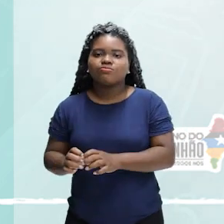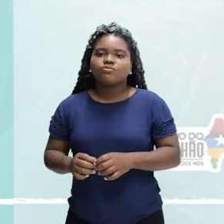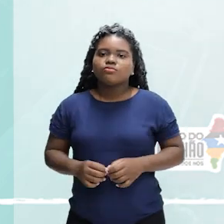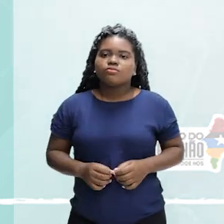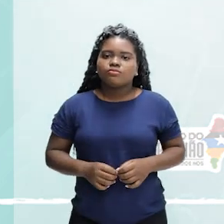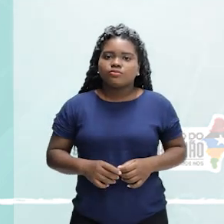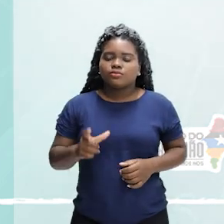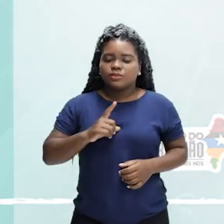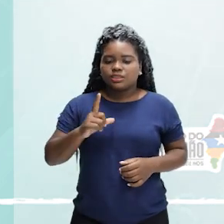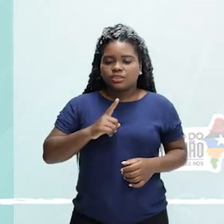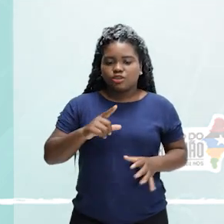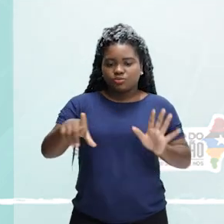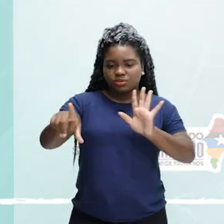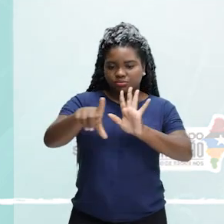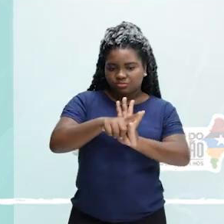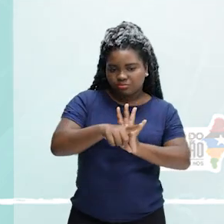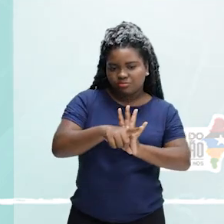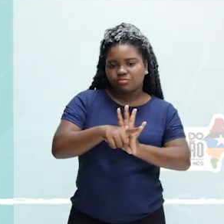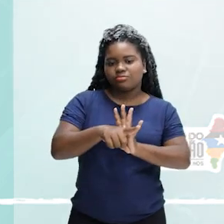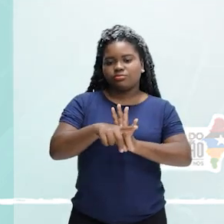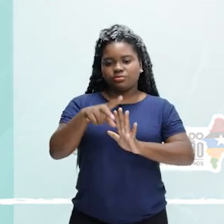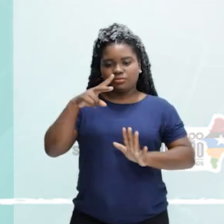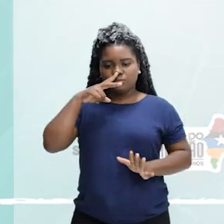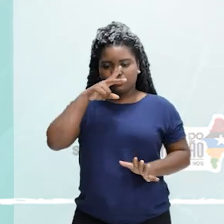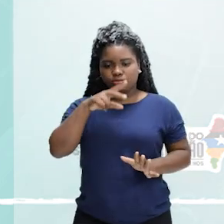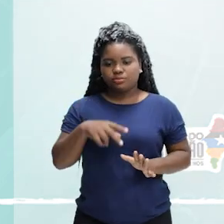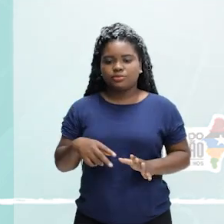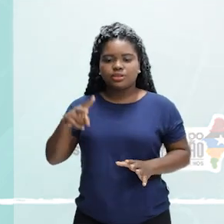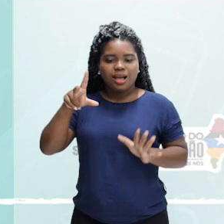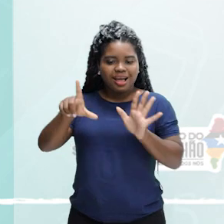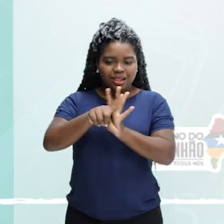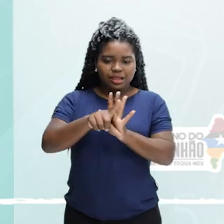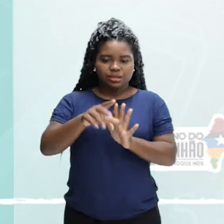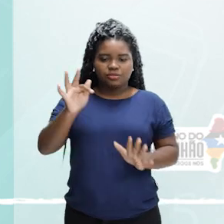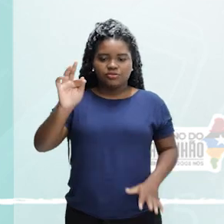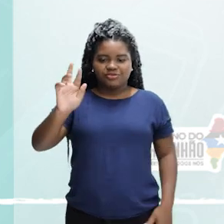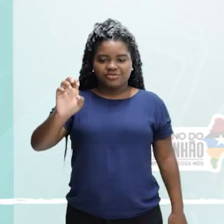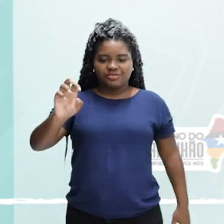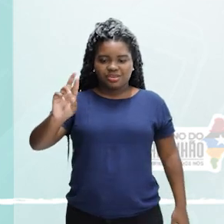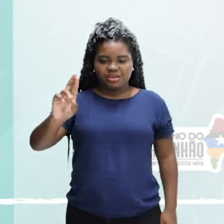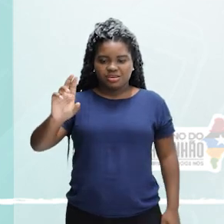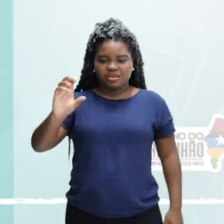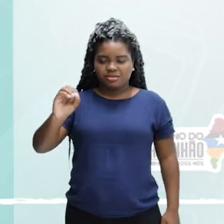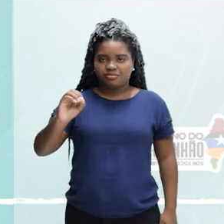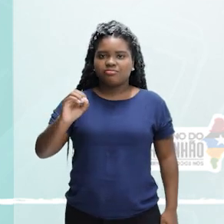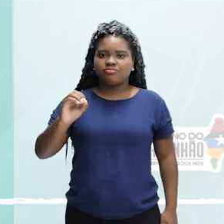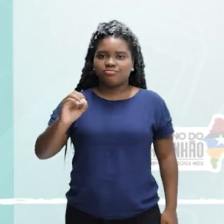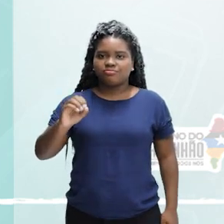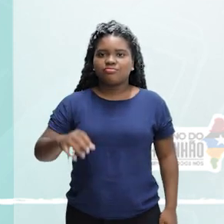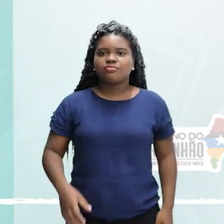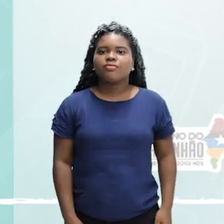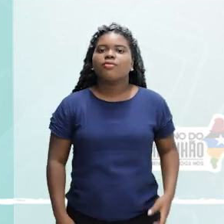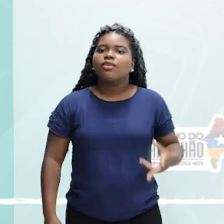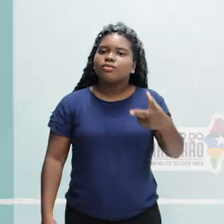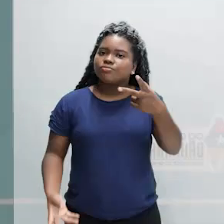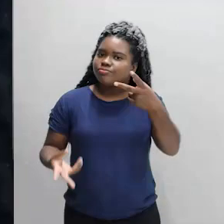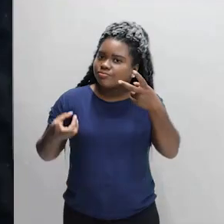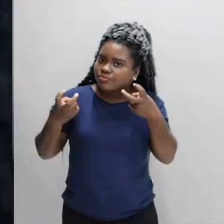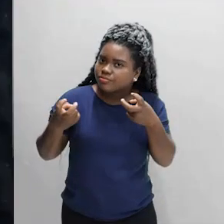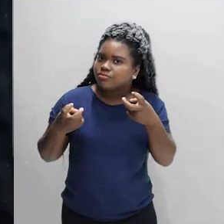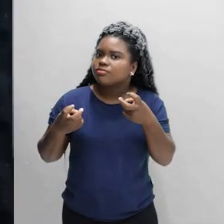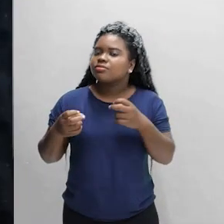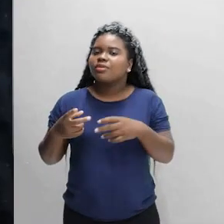A estabilidade das elites no poder é a chamada lei de ferro das oligarquias, que é uma coisa que a gente consegue perceber em